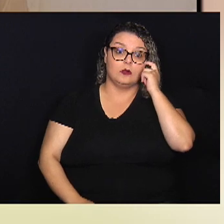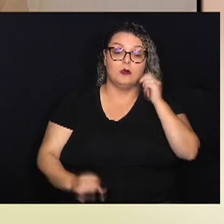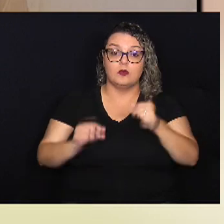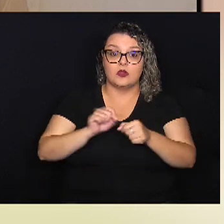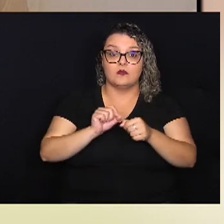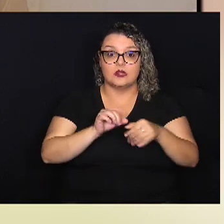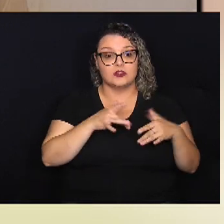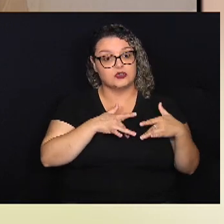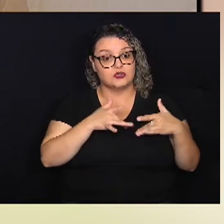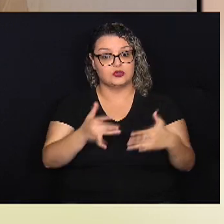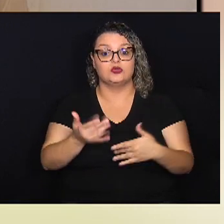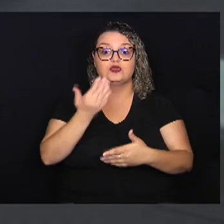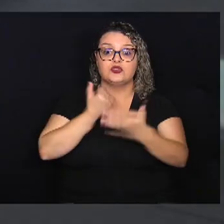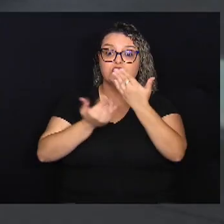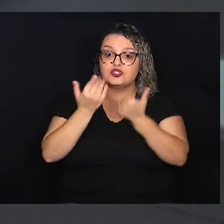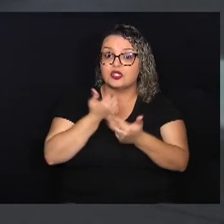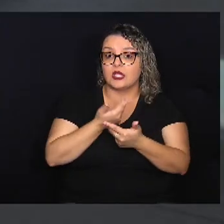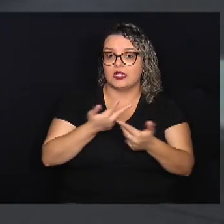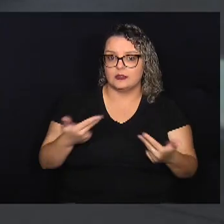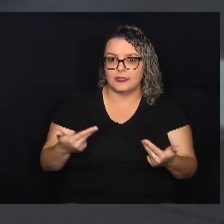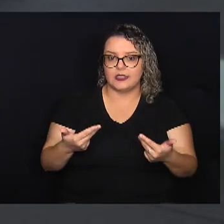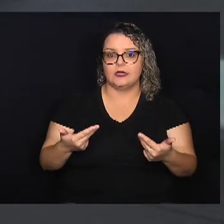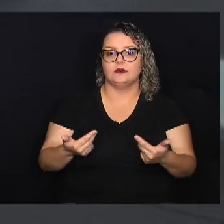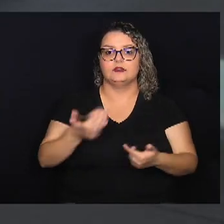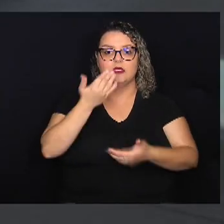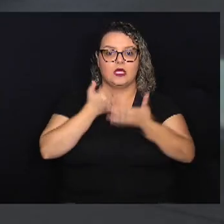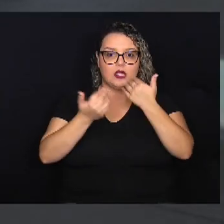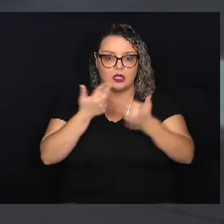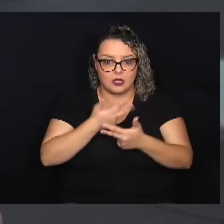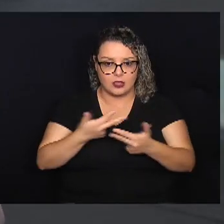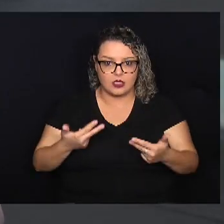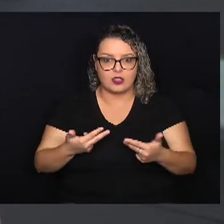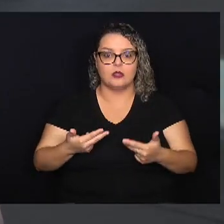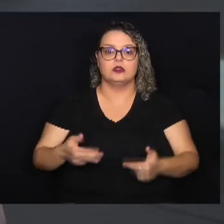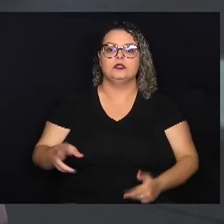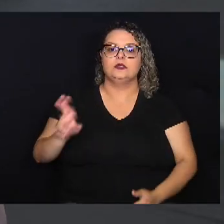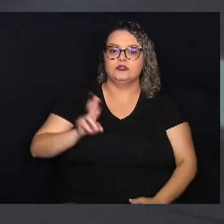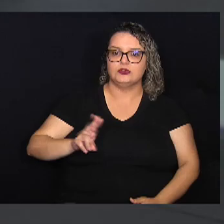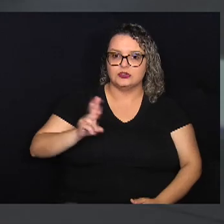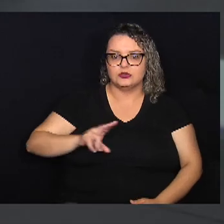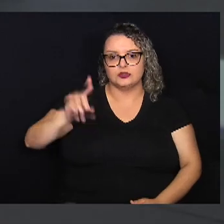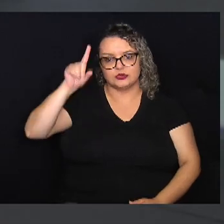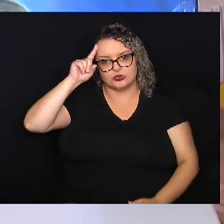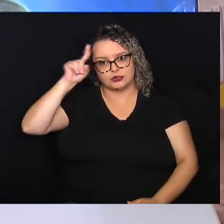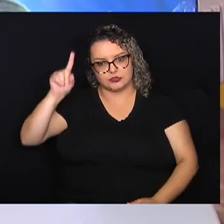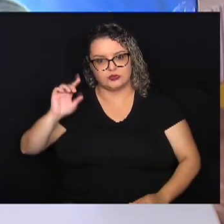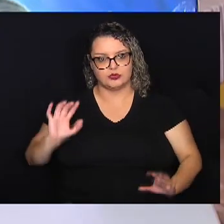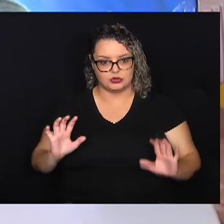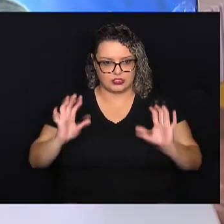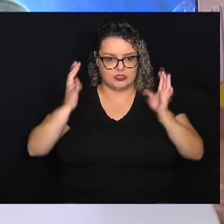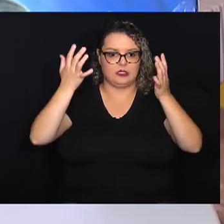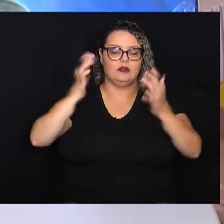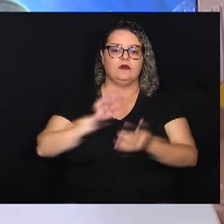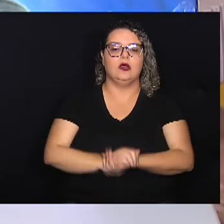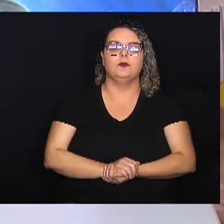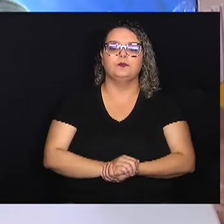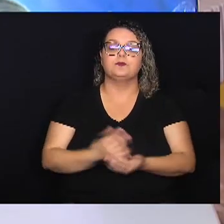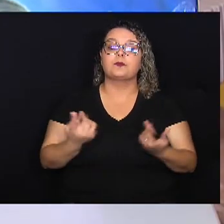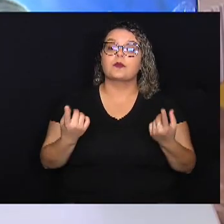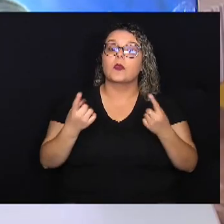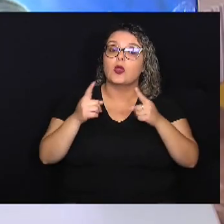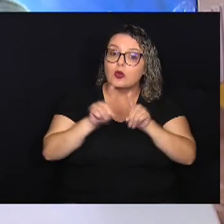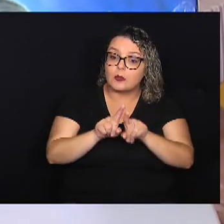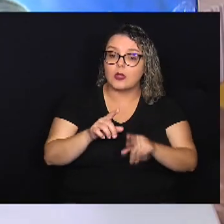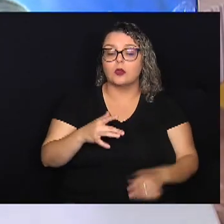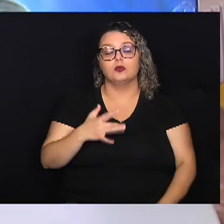doação de alimentos que serão consumidos no dia da festa. O parceiro ou doador